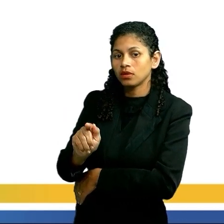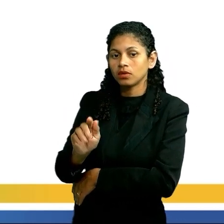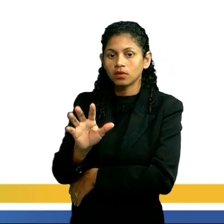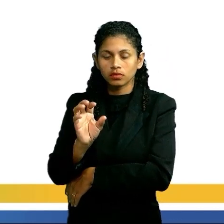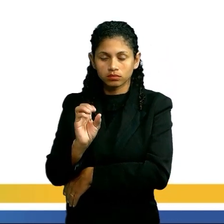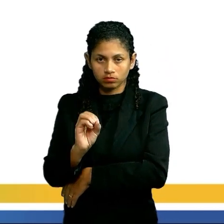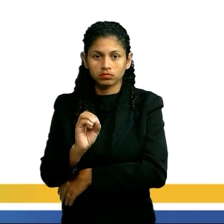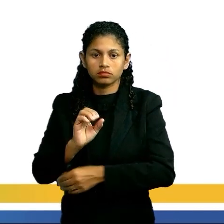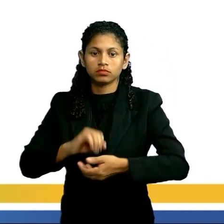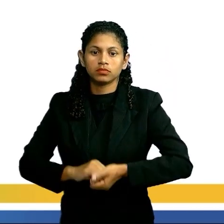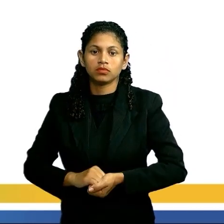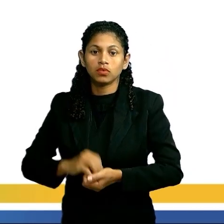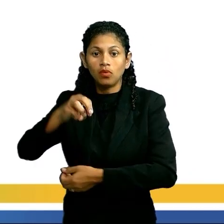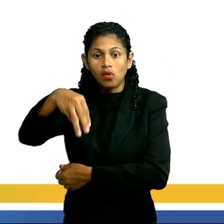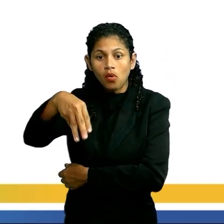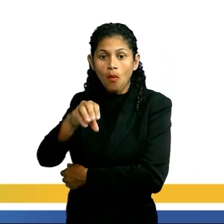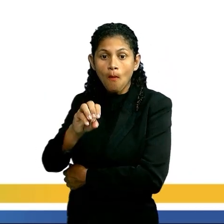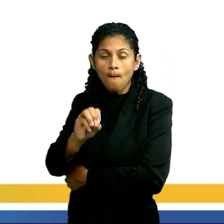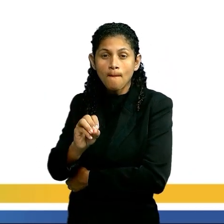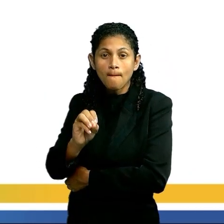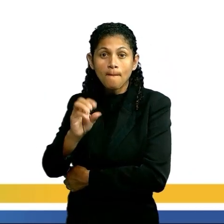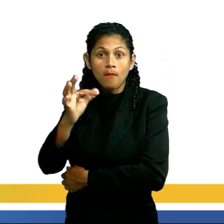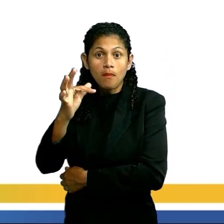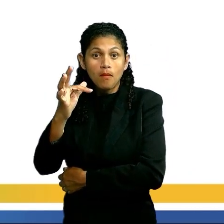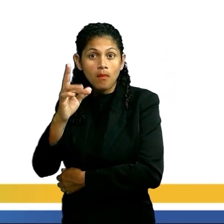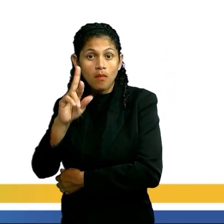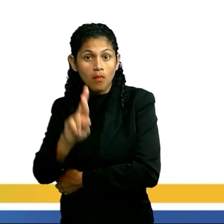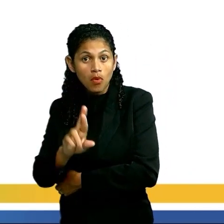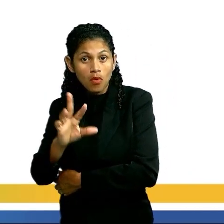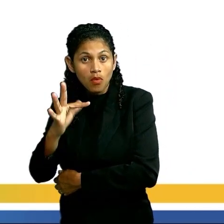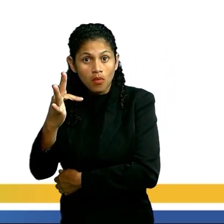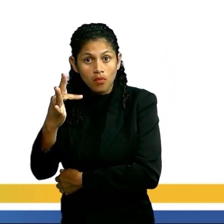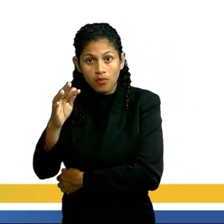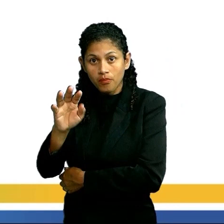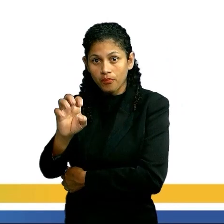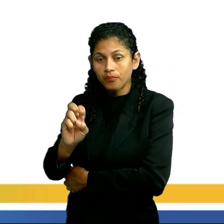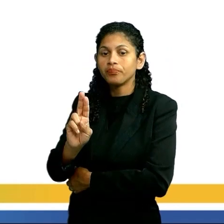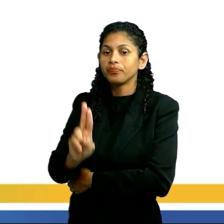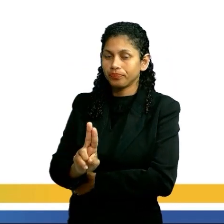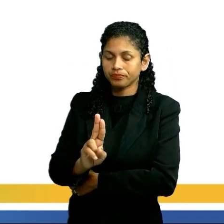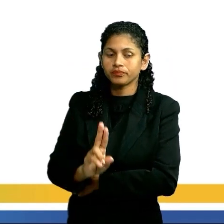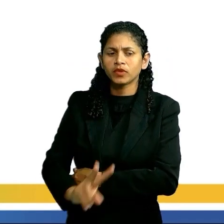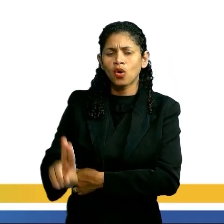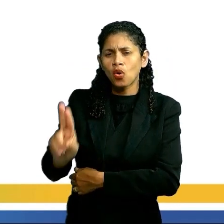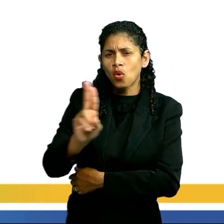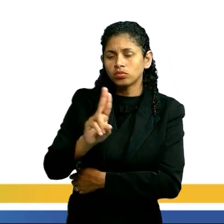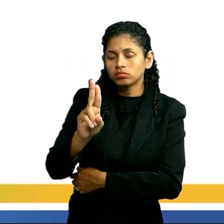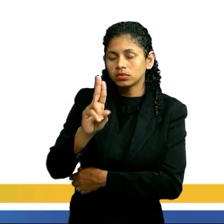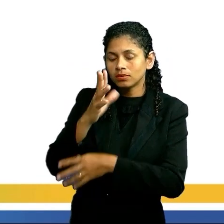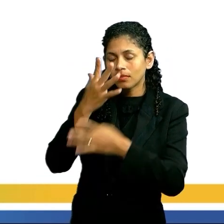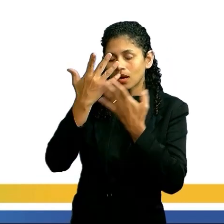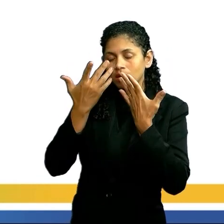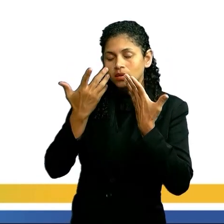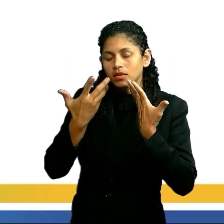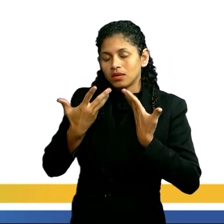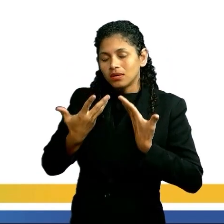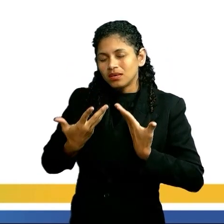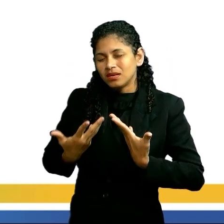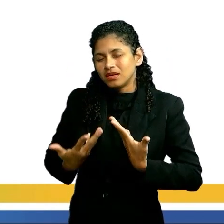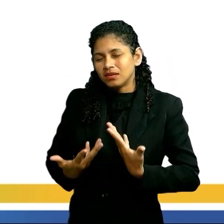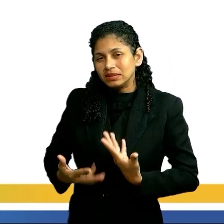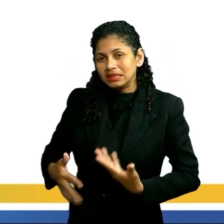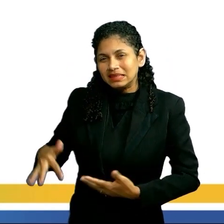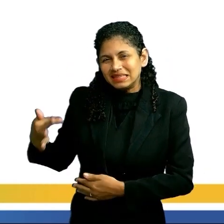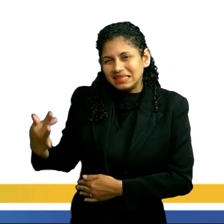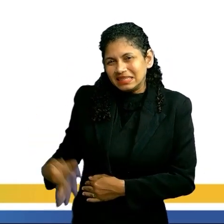Esta substância foi e é produzida em laboratórios. É usada para aliviar dores. Seu